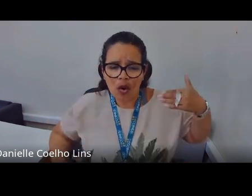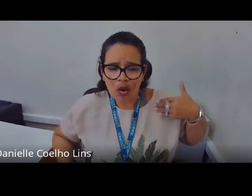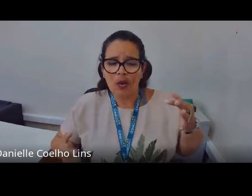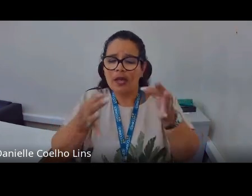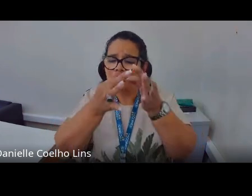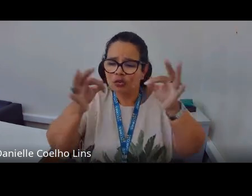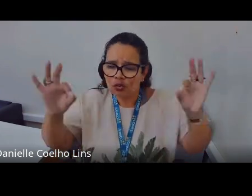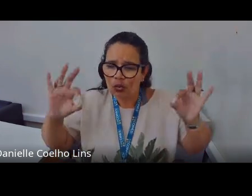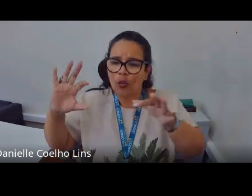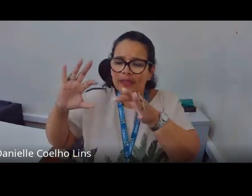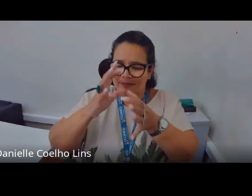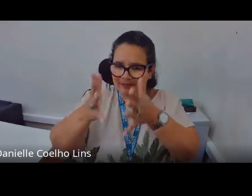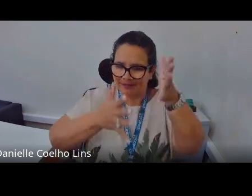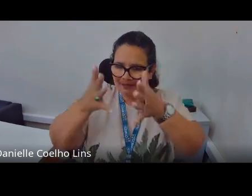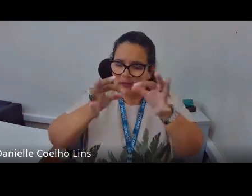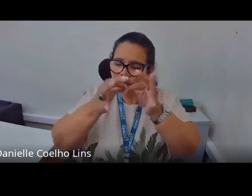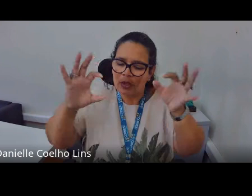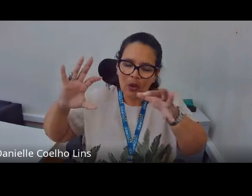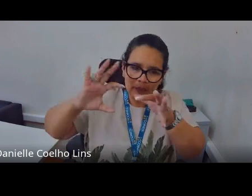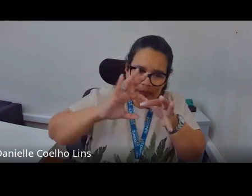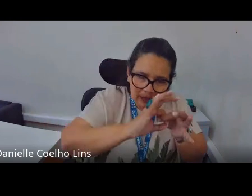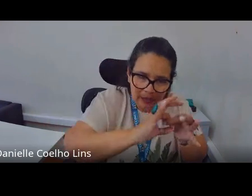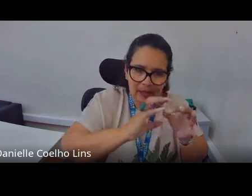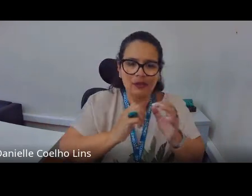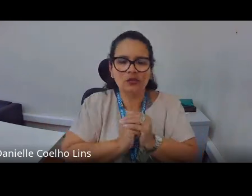a sua expressão corporal e facial, estrutura,